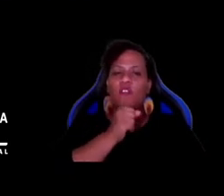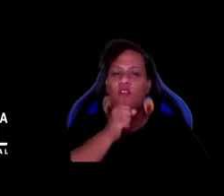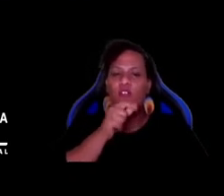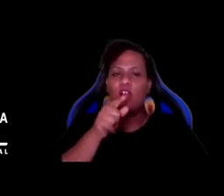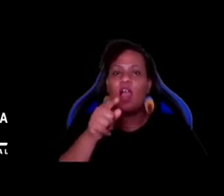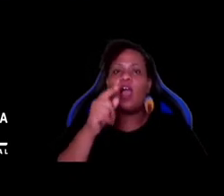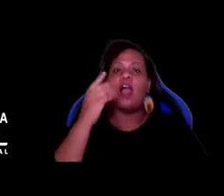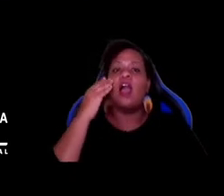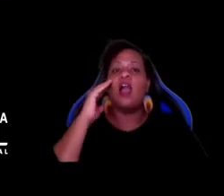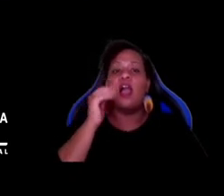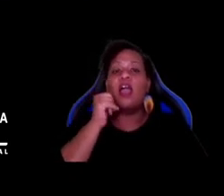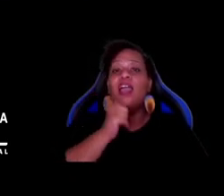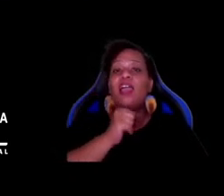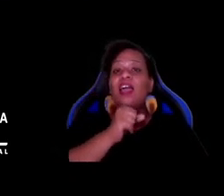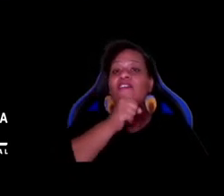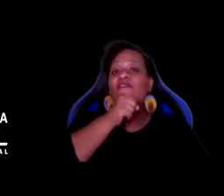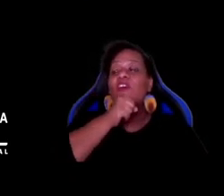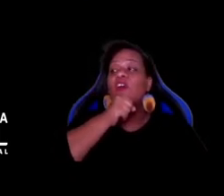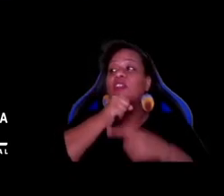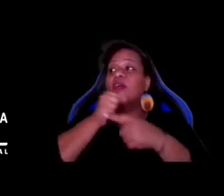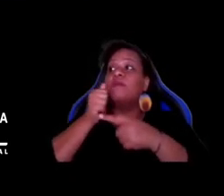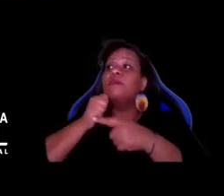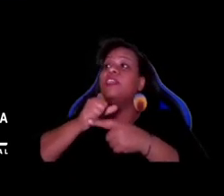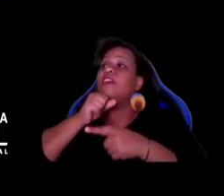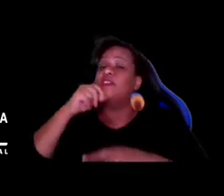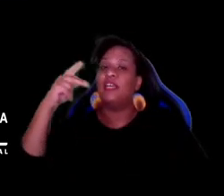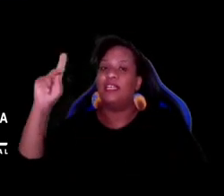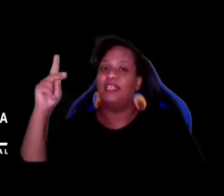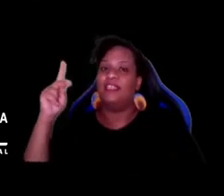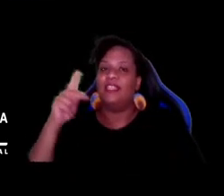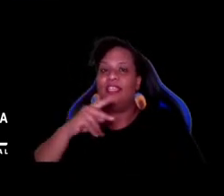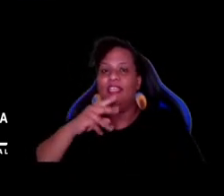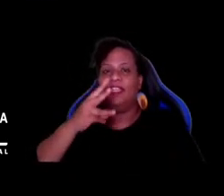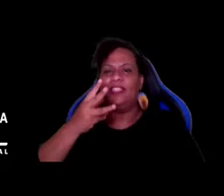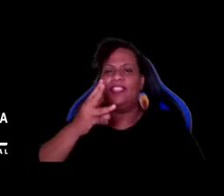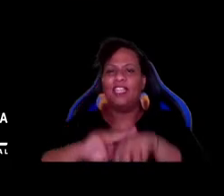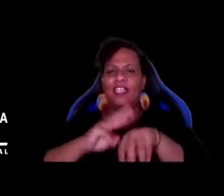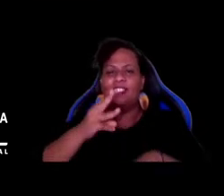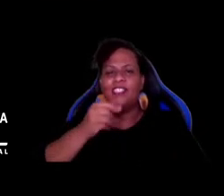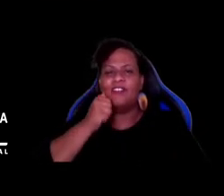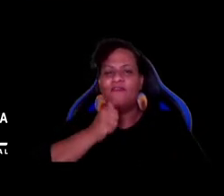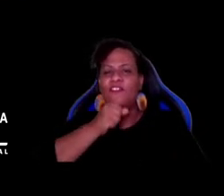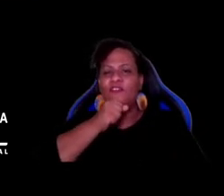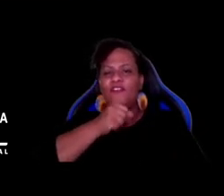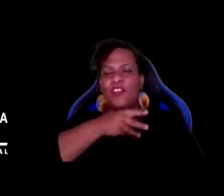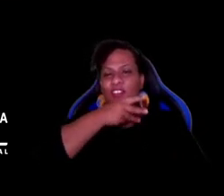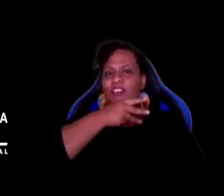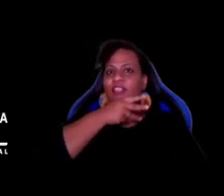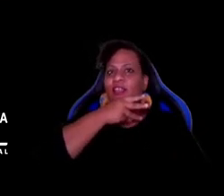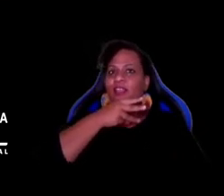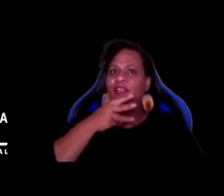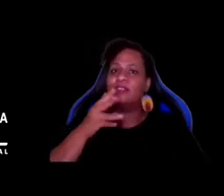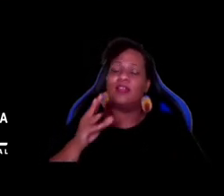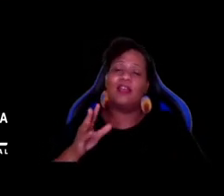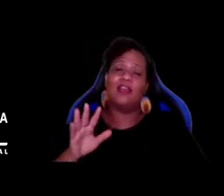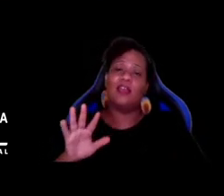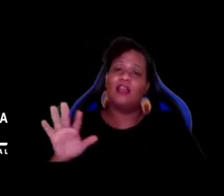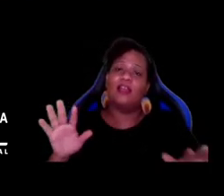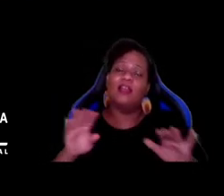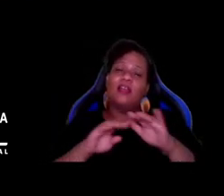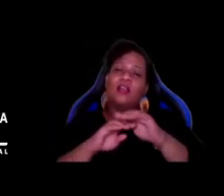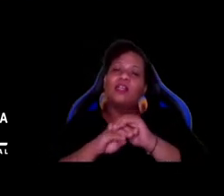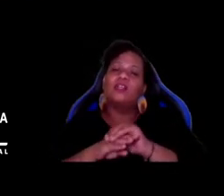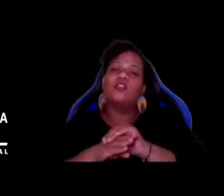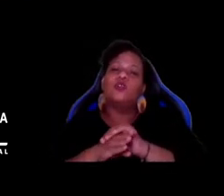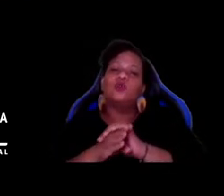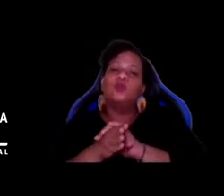que era a avó da minha avó, no caso, minha trisavó, né? Então, é um costume que